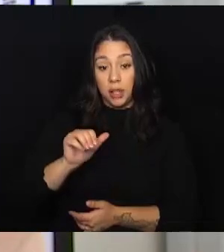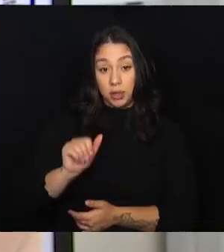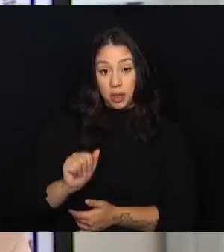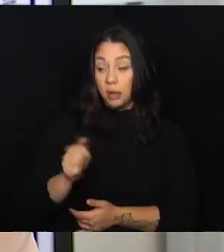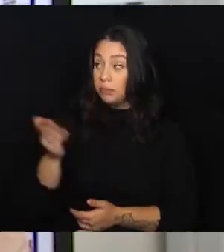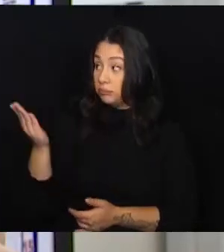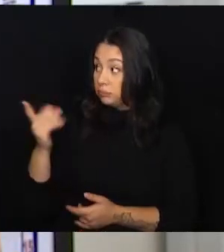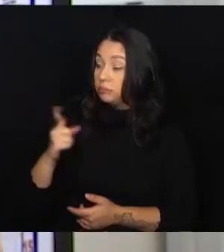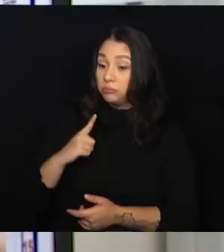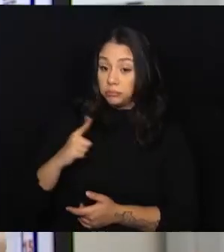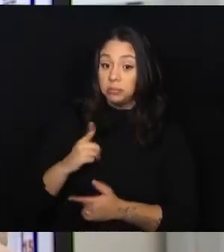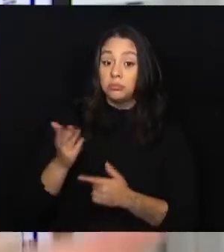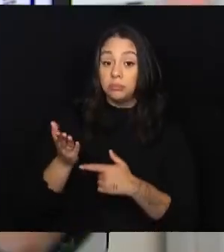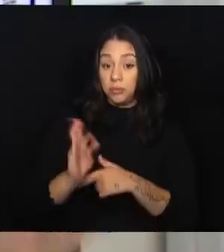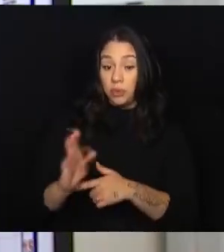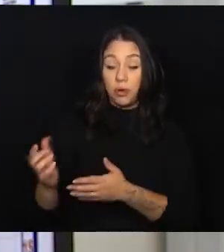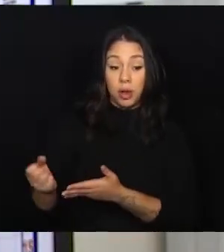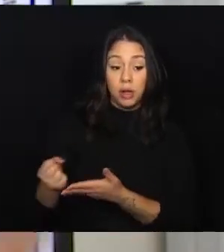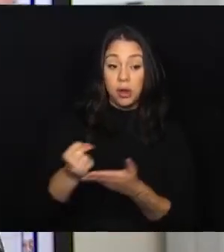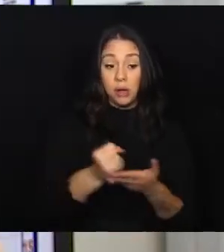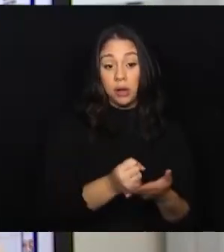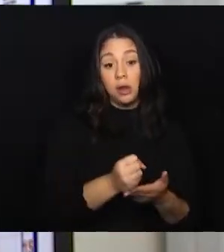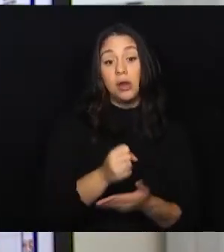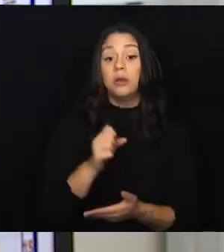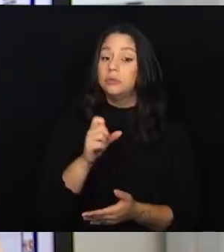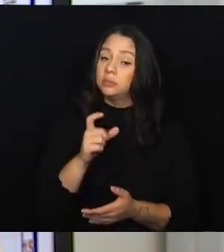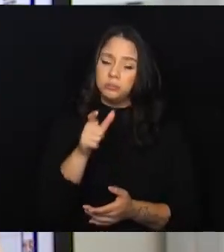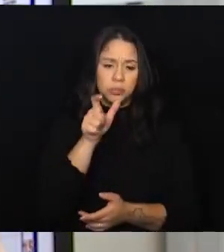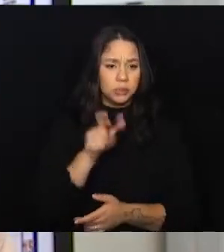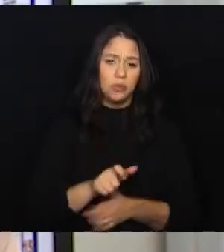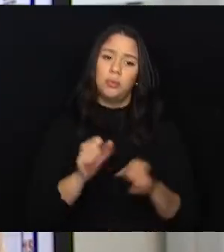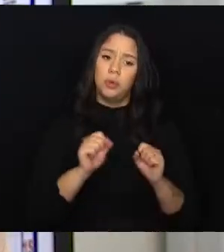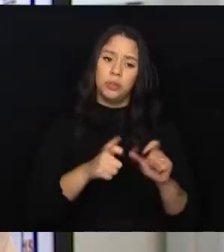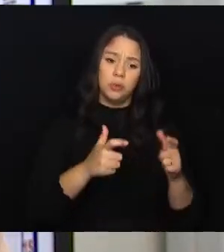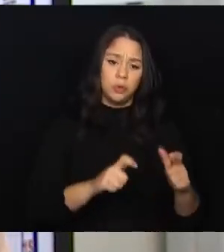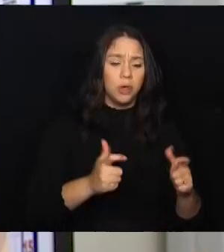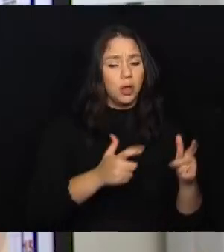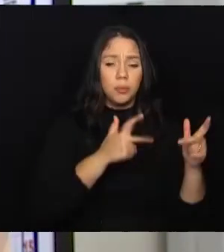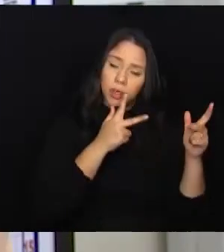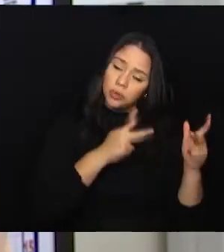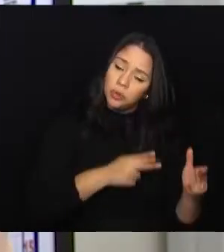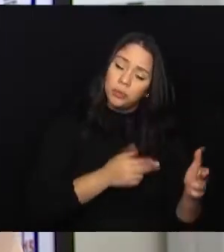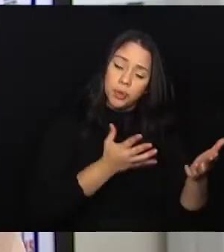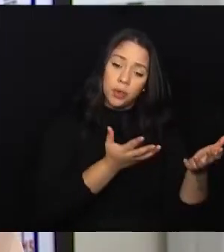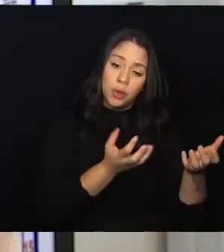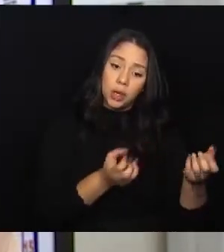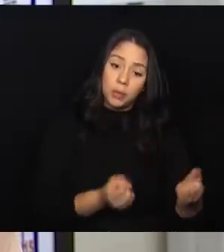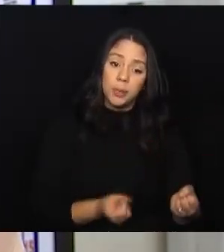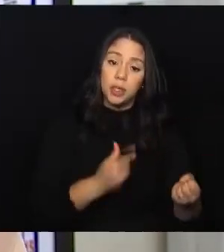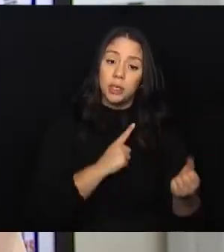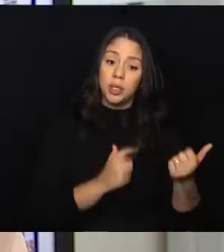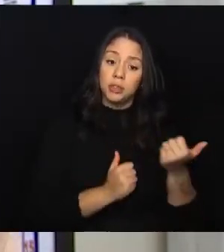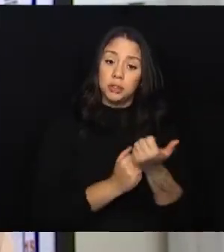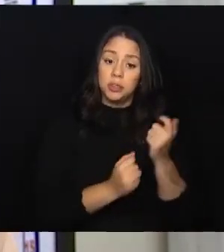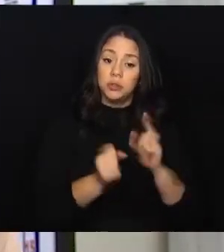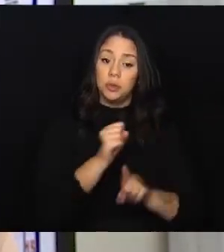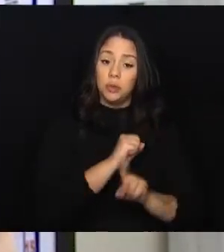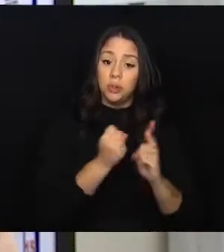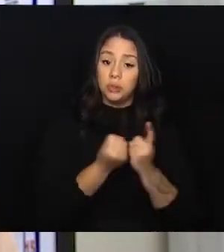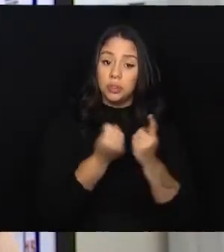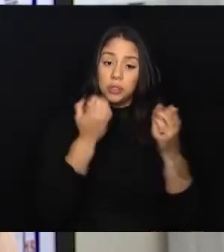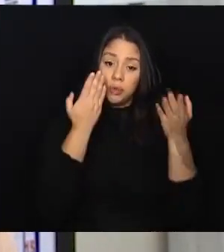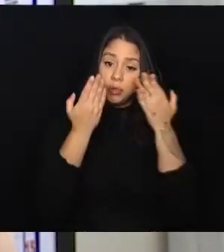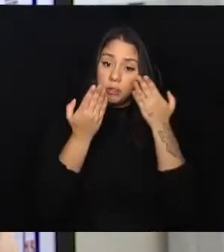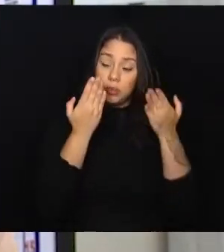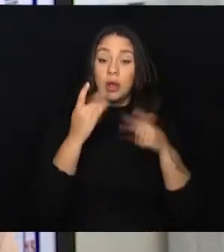e Imigrante de Campinas que é o caminho lá recebem essa pessoa essa pessoa pode ter um local para dormir um acolhimento ele